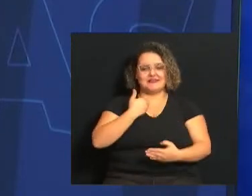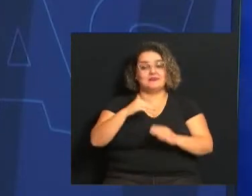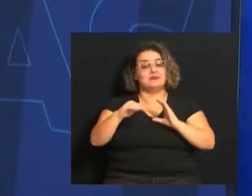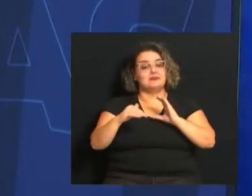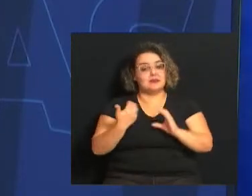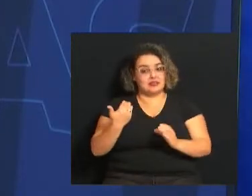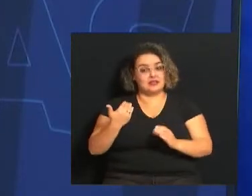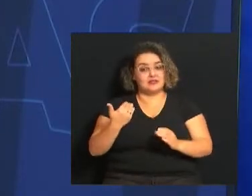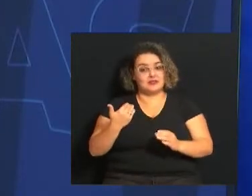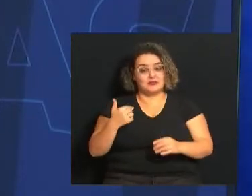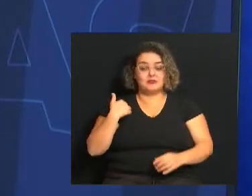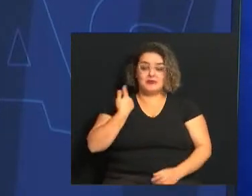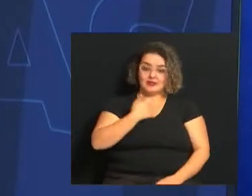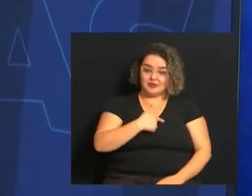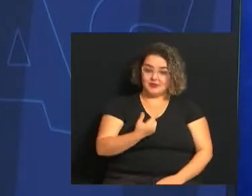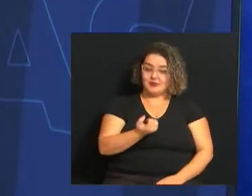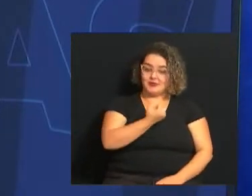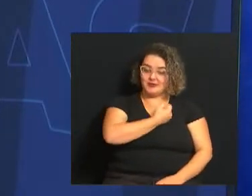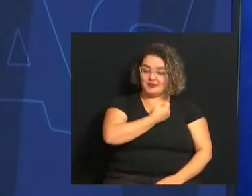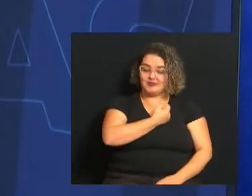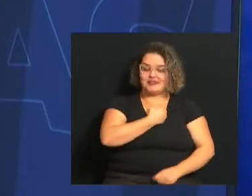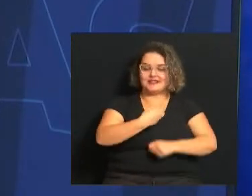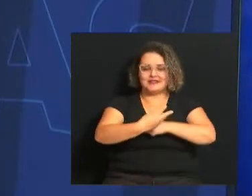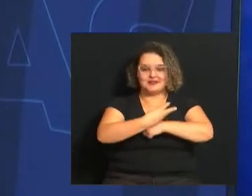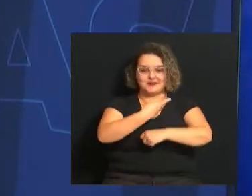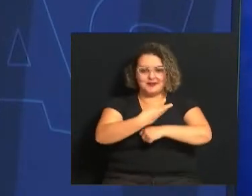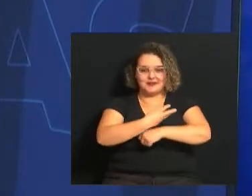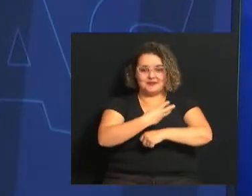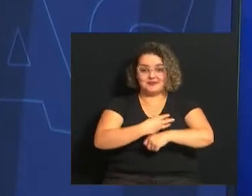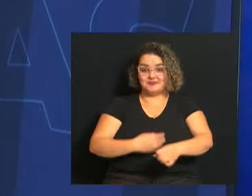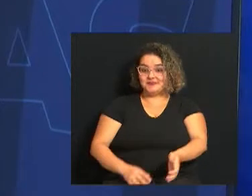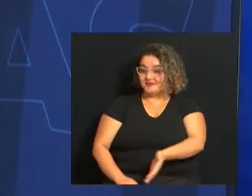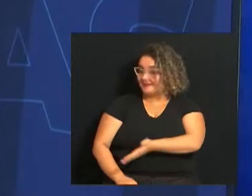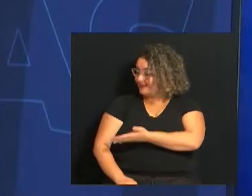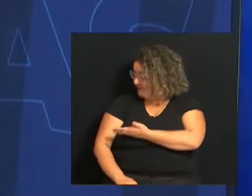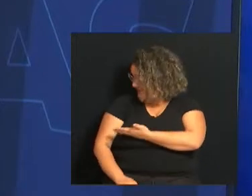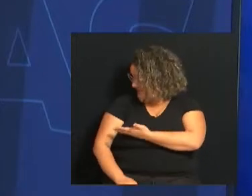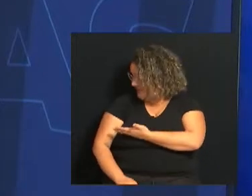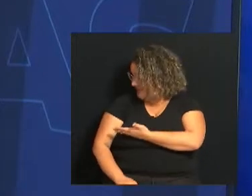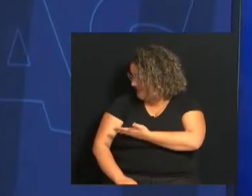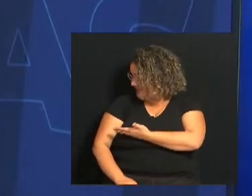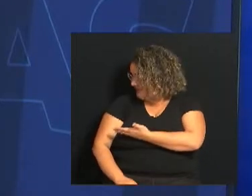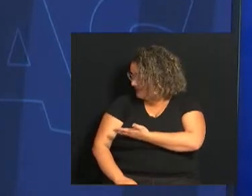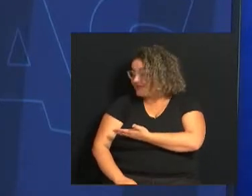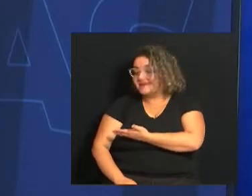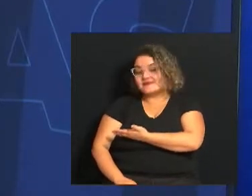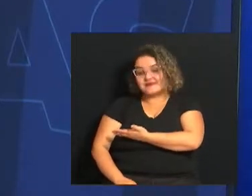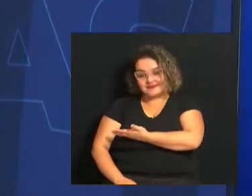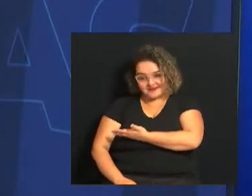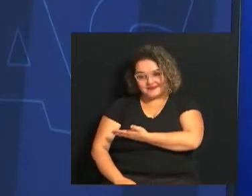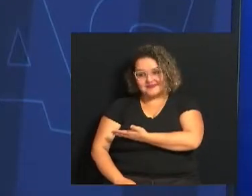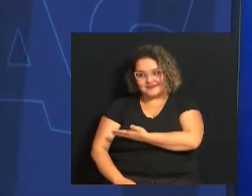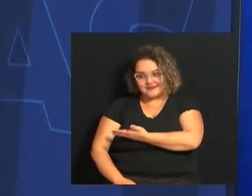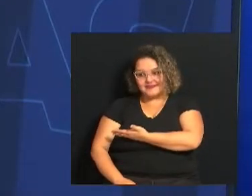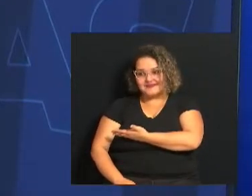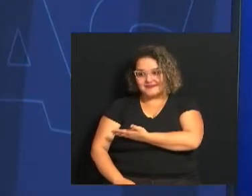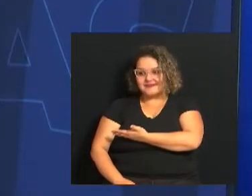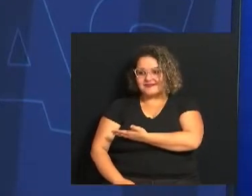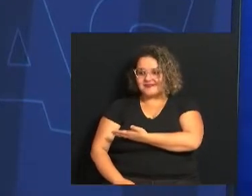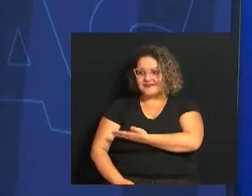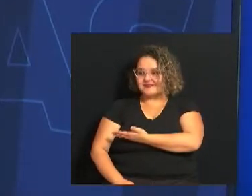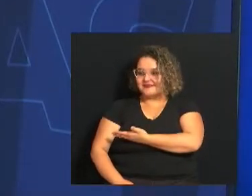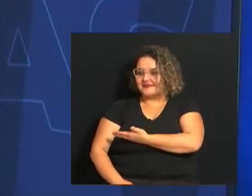sua mensagem para o número do nosso WhatsApp, que já está aqui embaixo da sua tela. 19 é o nosso DDD,